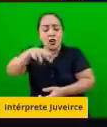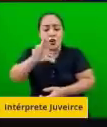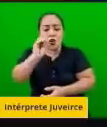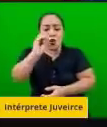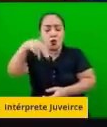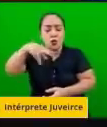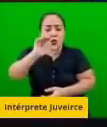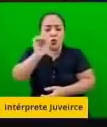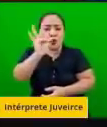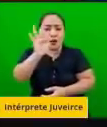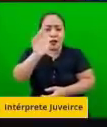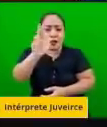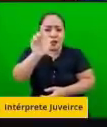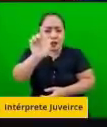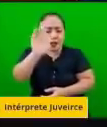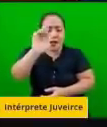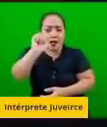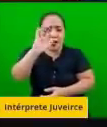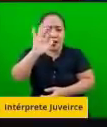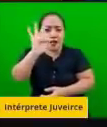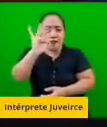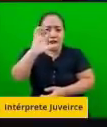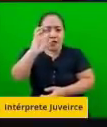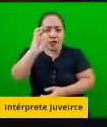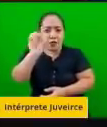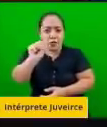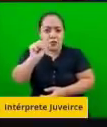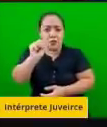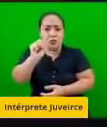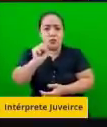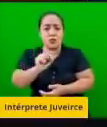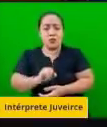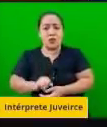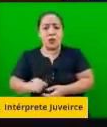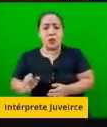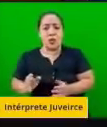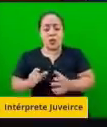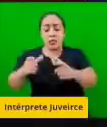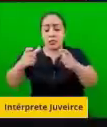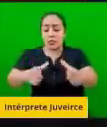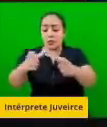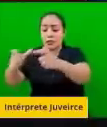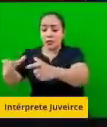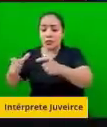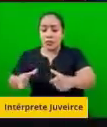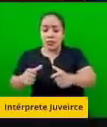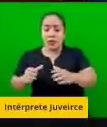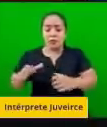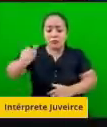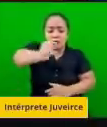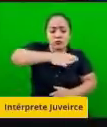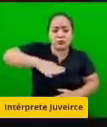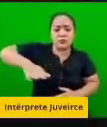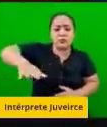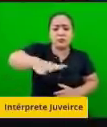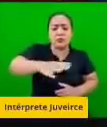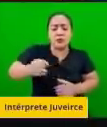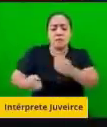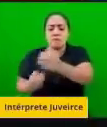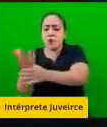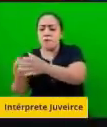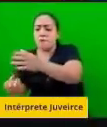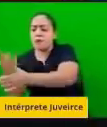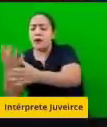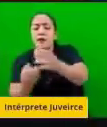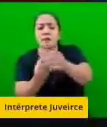a compreensão da relação tempo e espaço e das relações sociais que os geraram. Pois